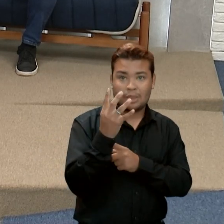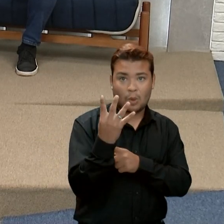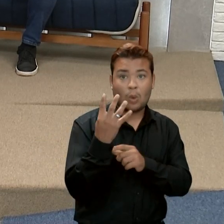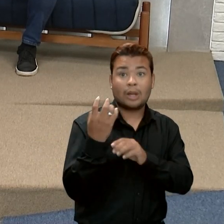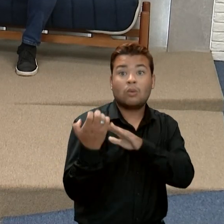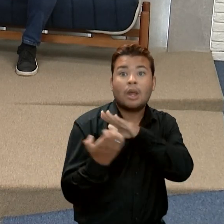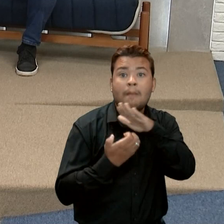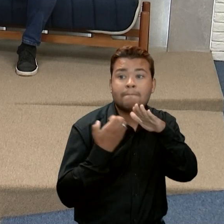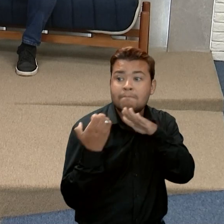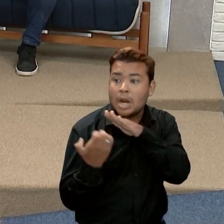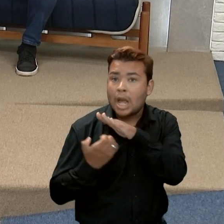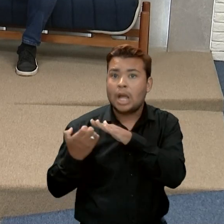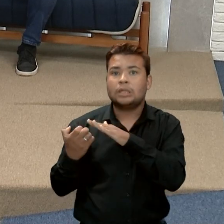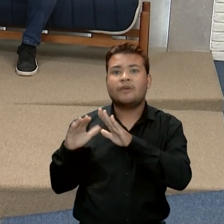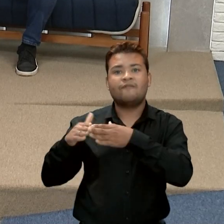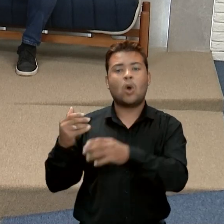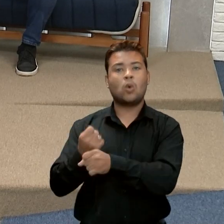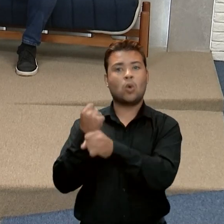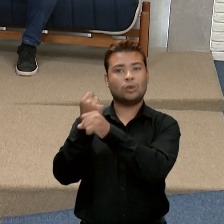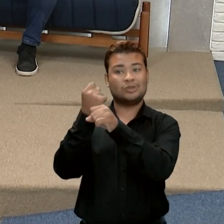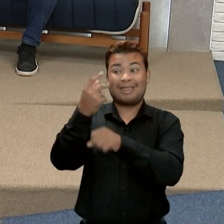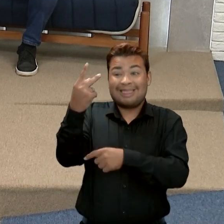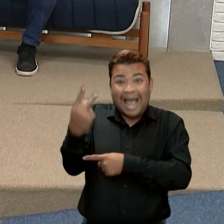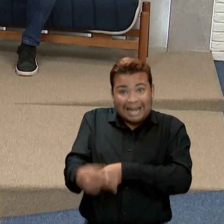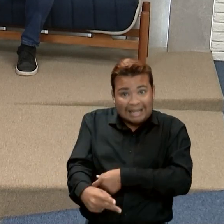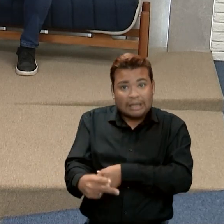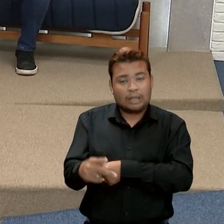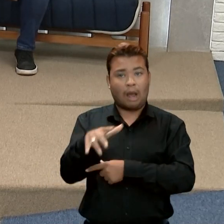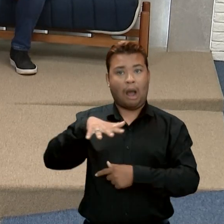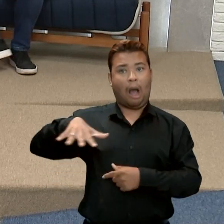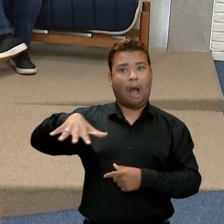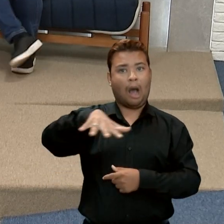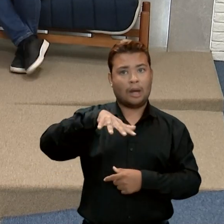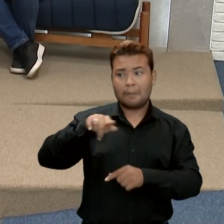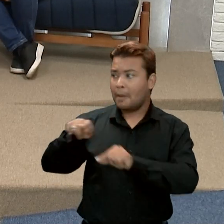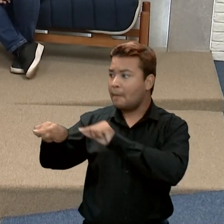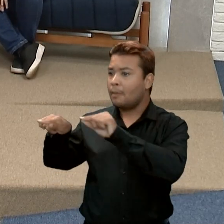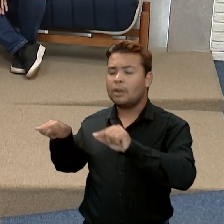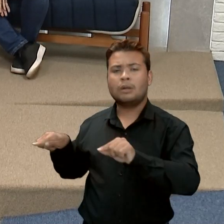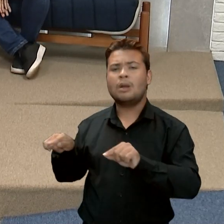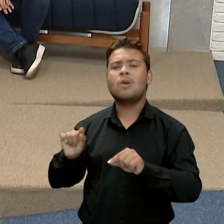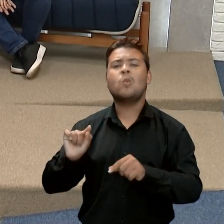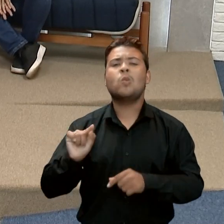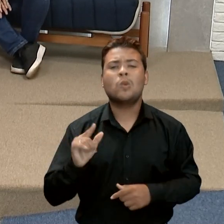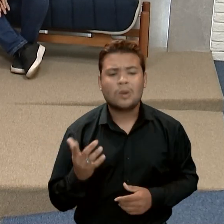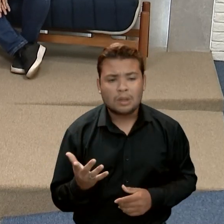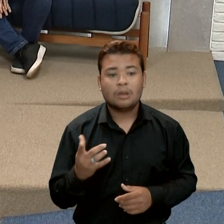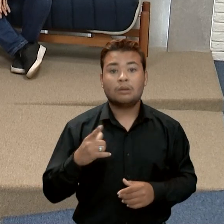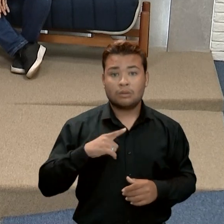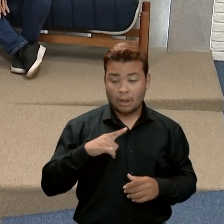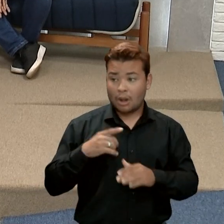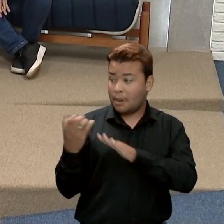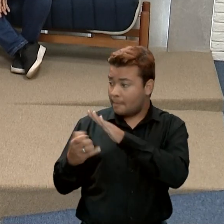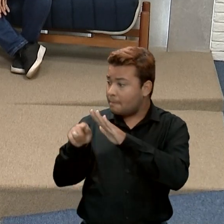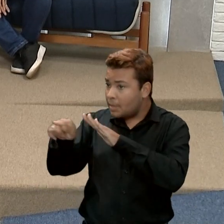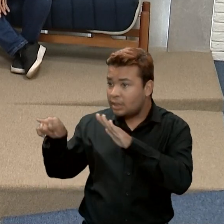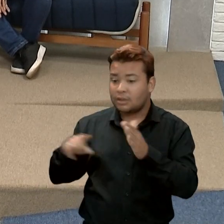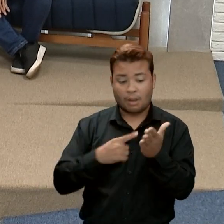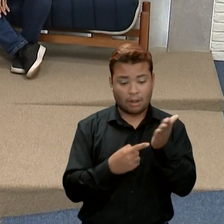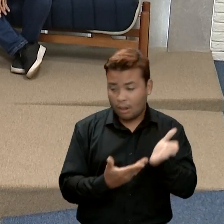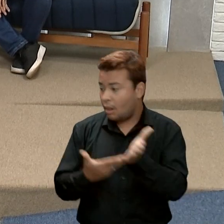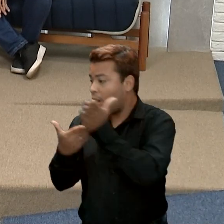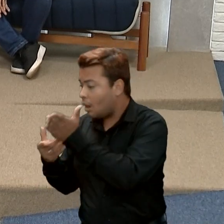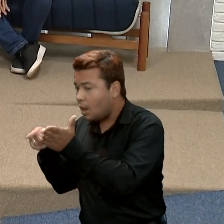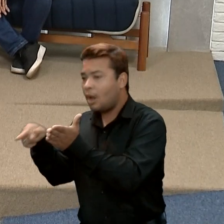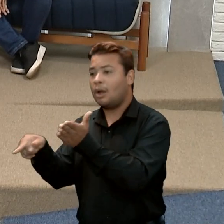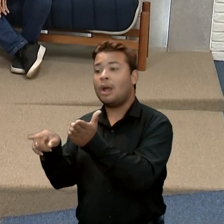construção da região, quer dizer, essas coisas vão chegar nessas empresas que são formadoras de opinião e por isso hoje,